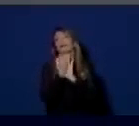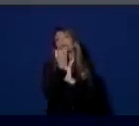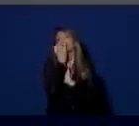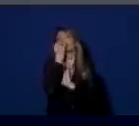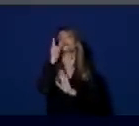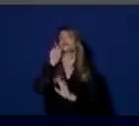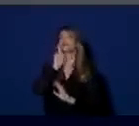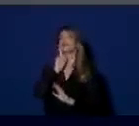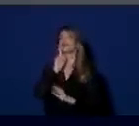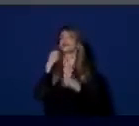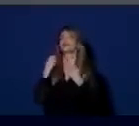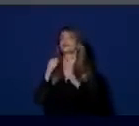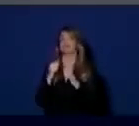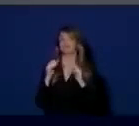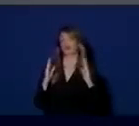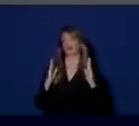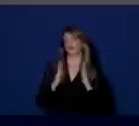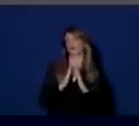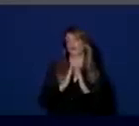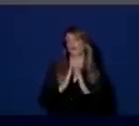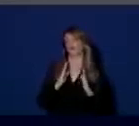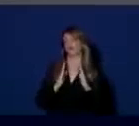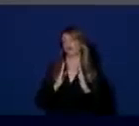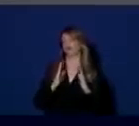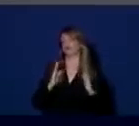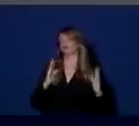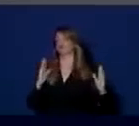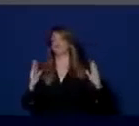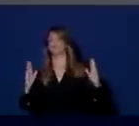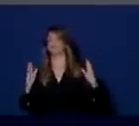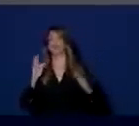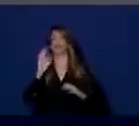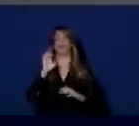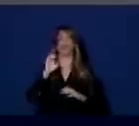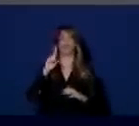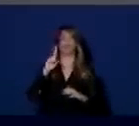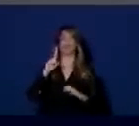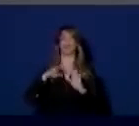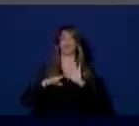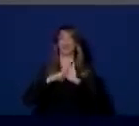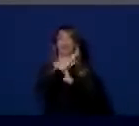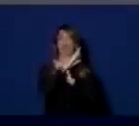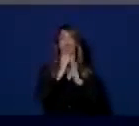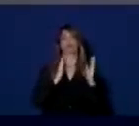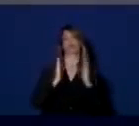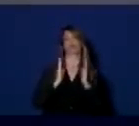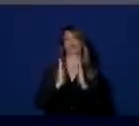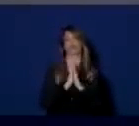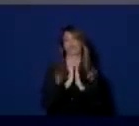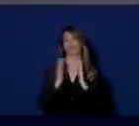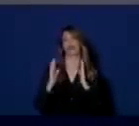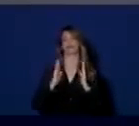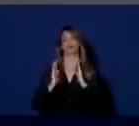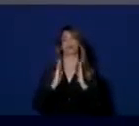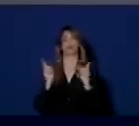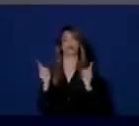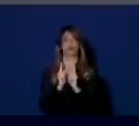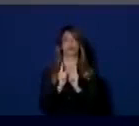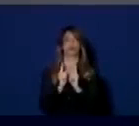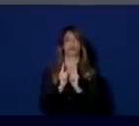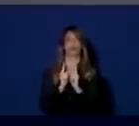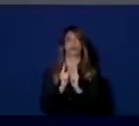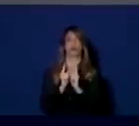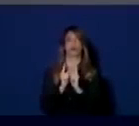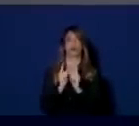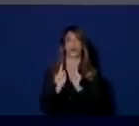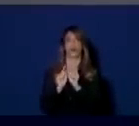teria que ser no curto e no longo. Né? Porque o Fed ele só sobe o curto. E o longo, na verdade, não sobe